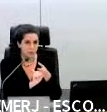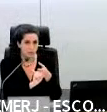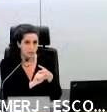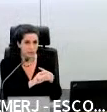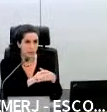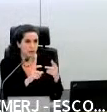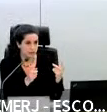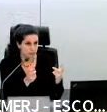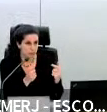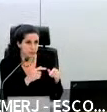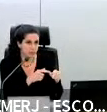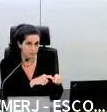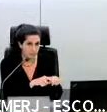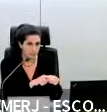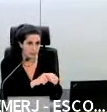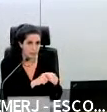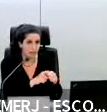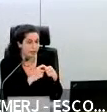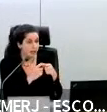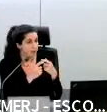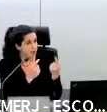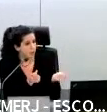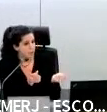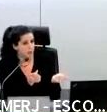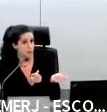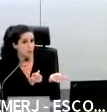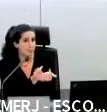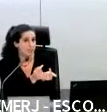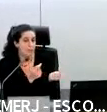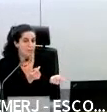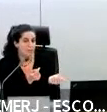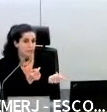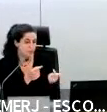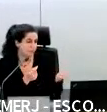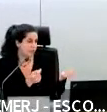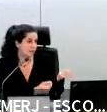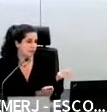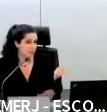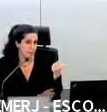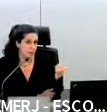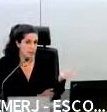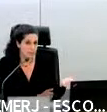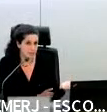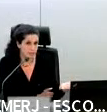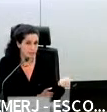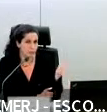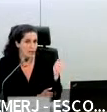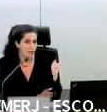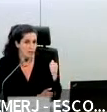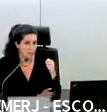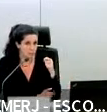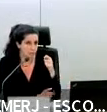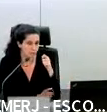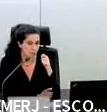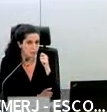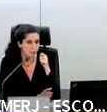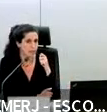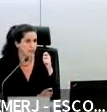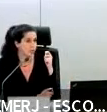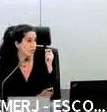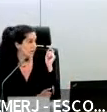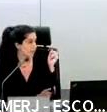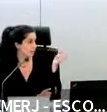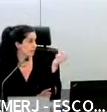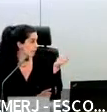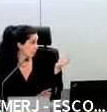situação difícil no trabalho, a válvula de escape é bater na mulher. Numa situação de pandemia, a gente vê ameaças de contágio às suas